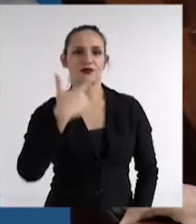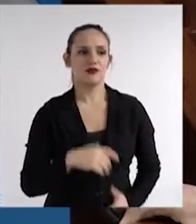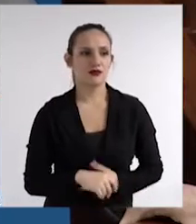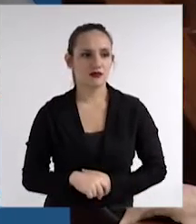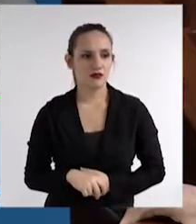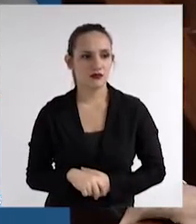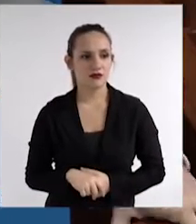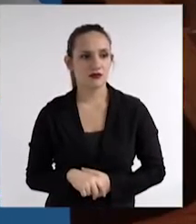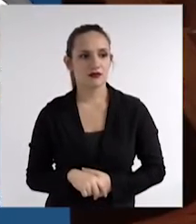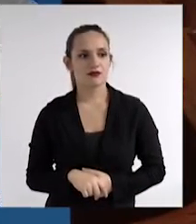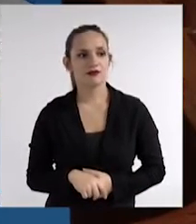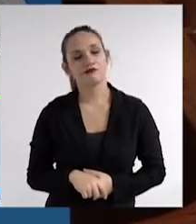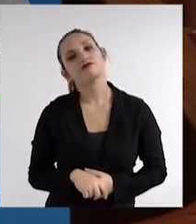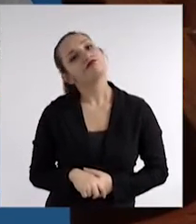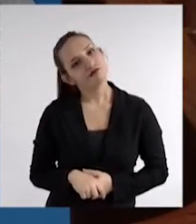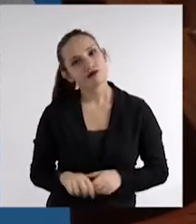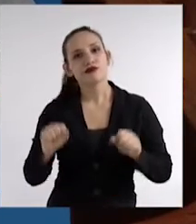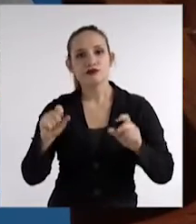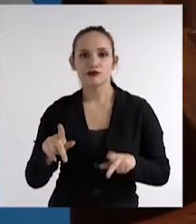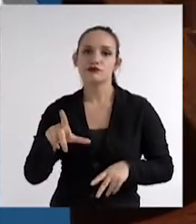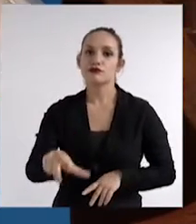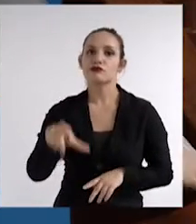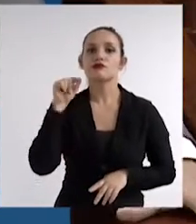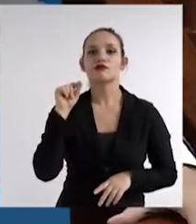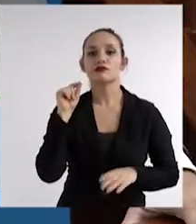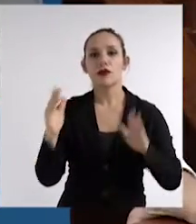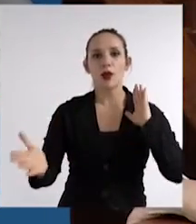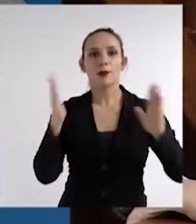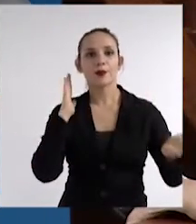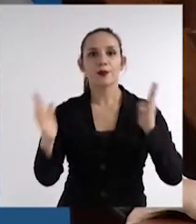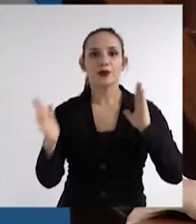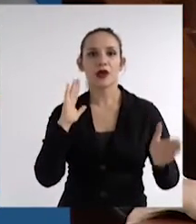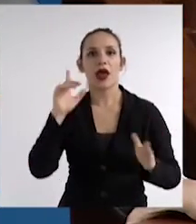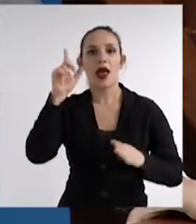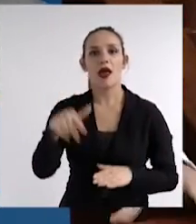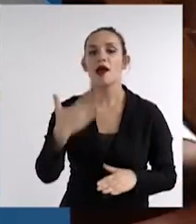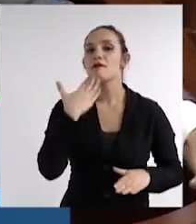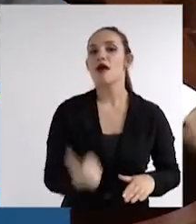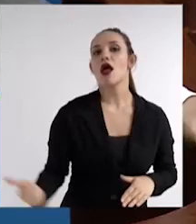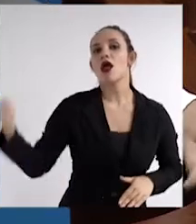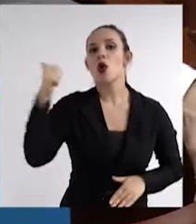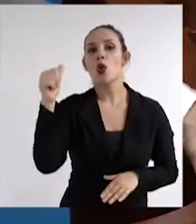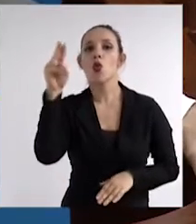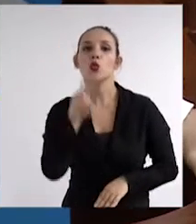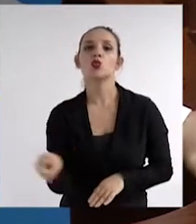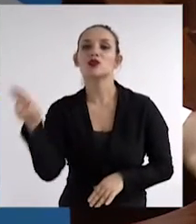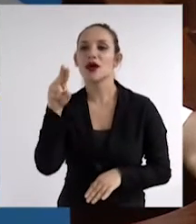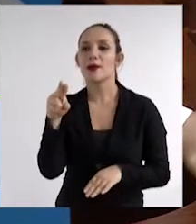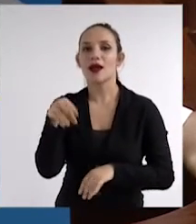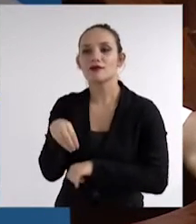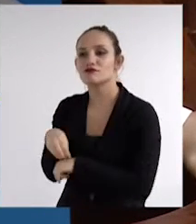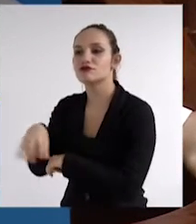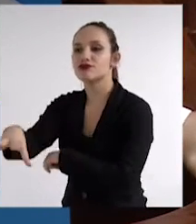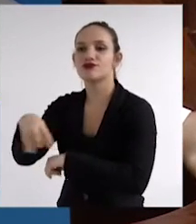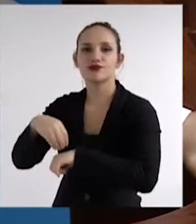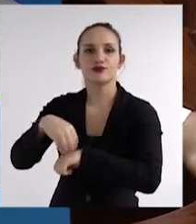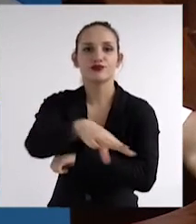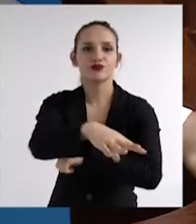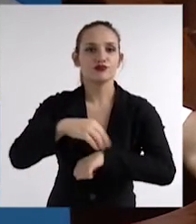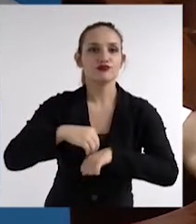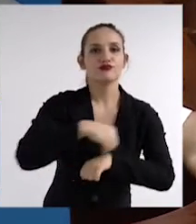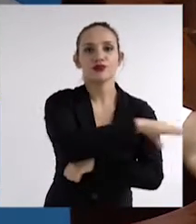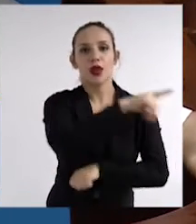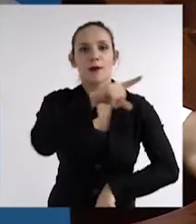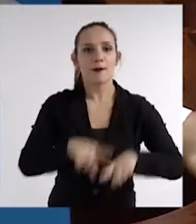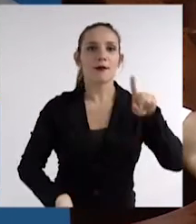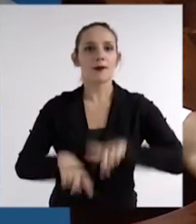o transporte rodoviário como alternativa para o